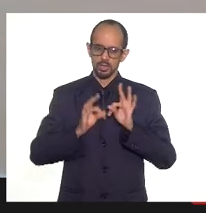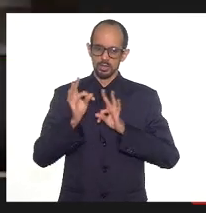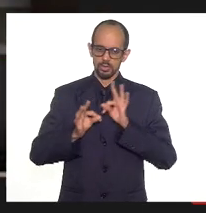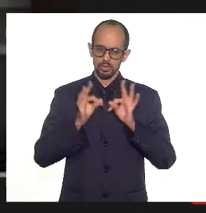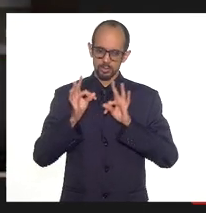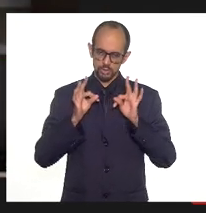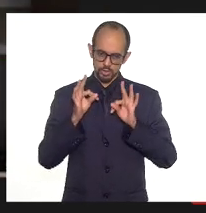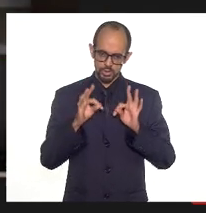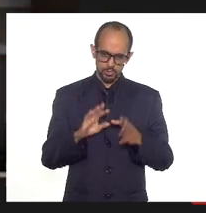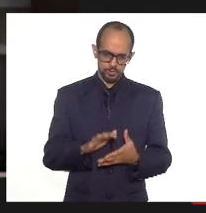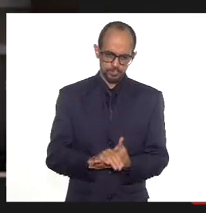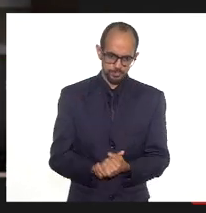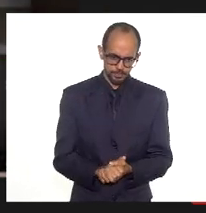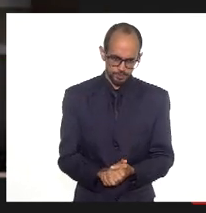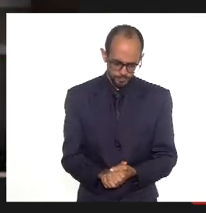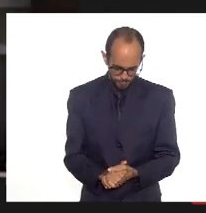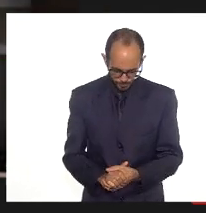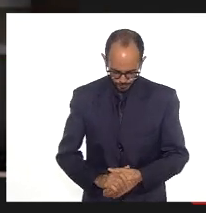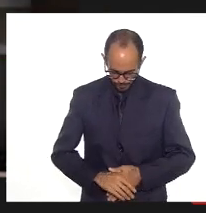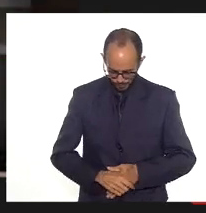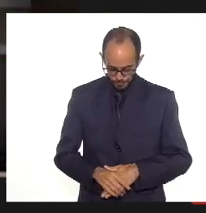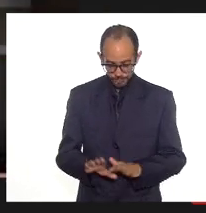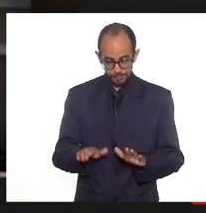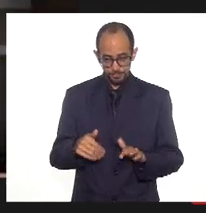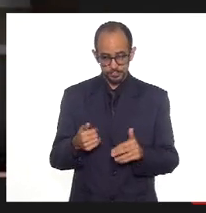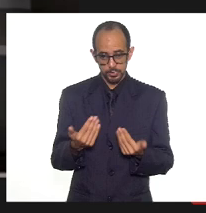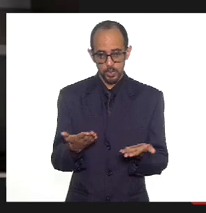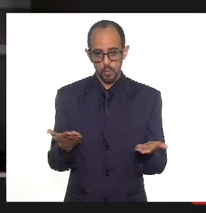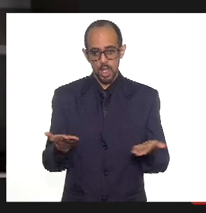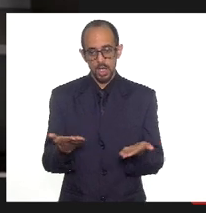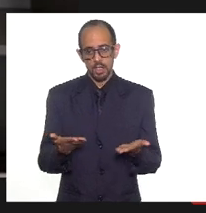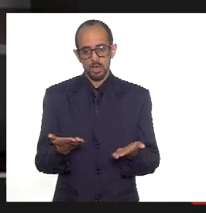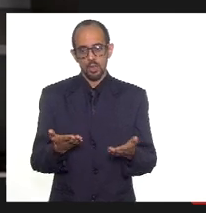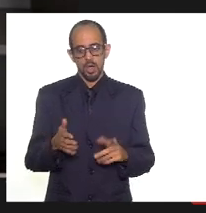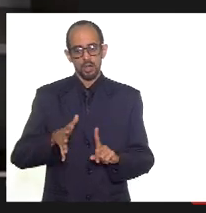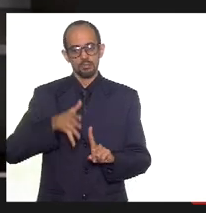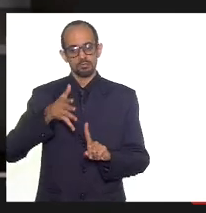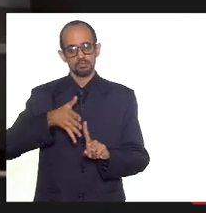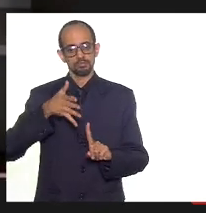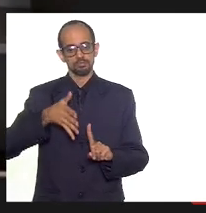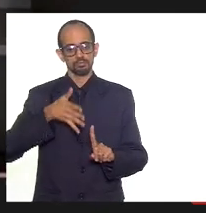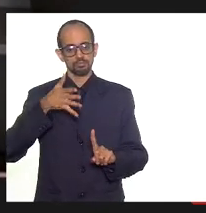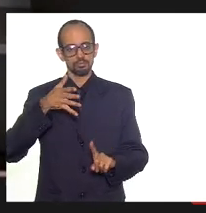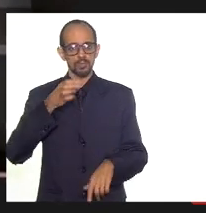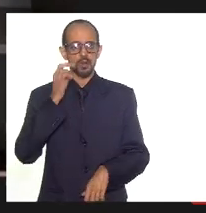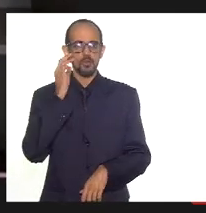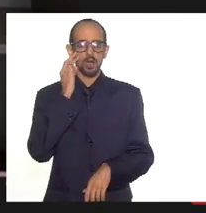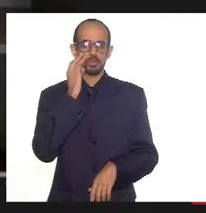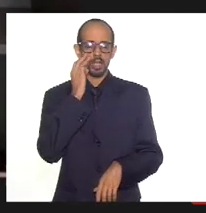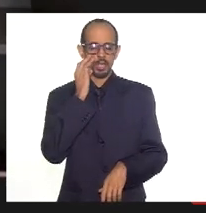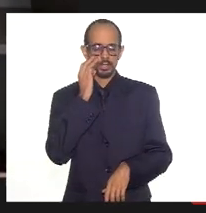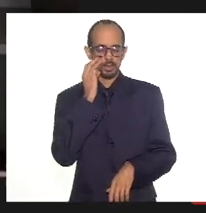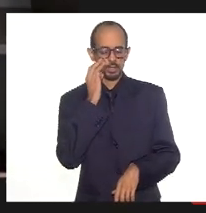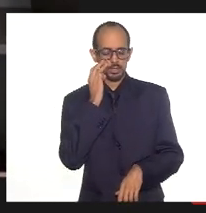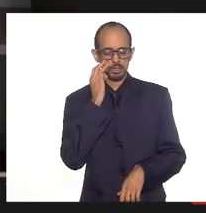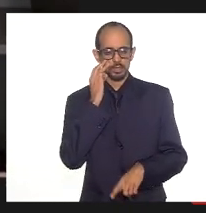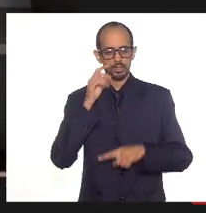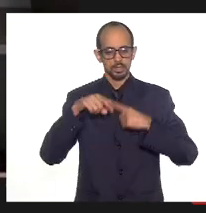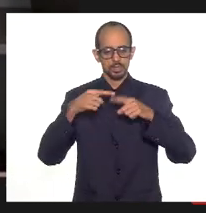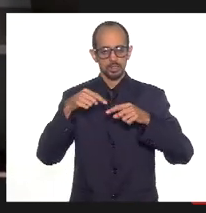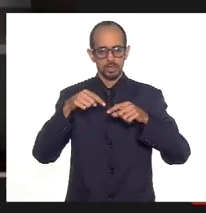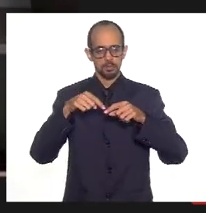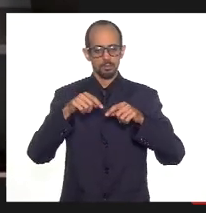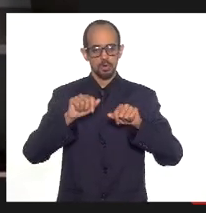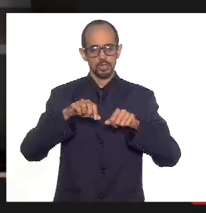tem, eu acho que não me parece. Obrigado, eu vou passar deputado. Agora a palavra para o deputado Valdec, que ele está pedindo, e depois, em seguida, para a